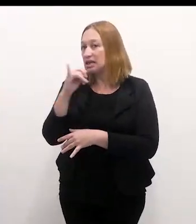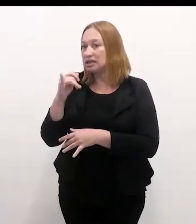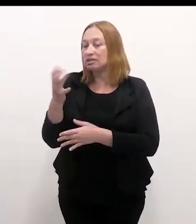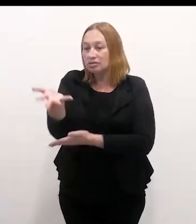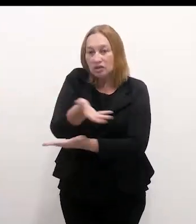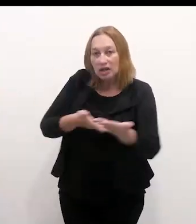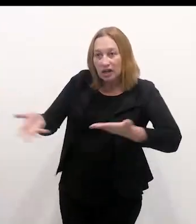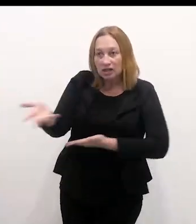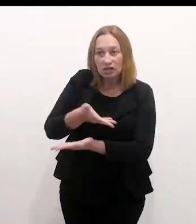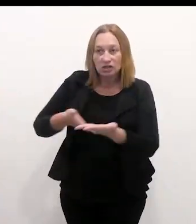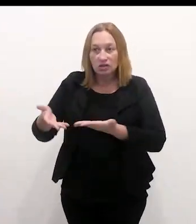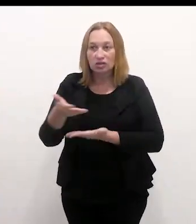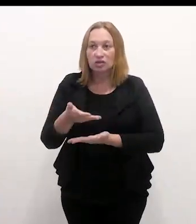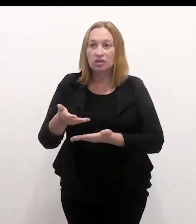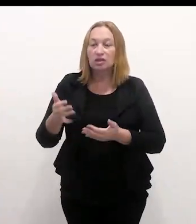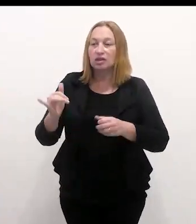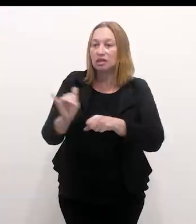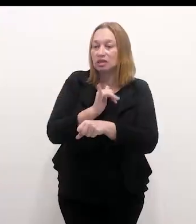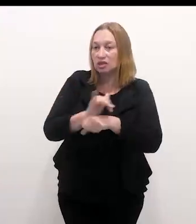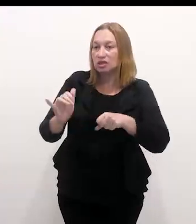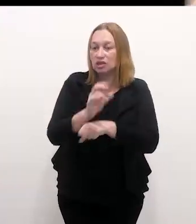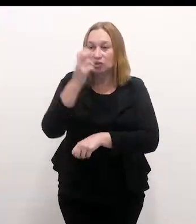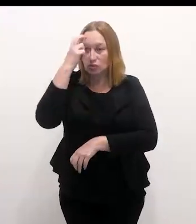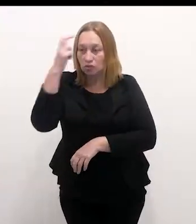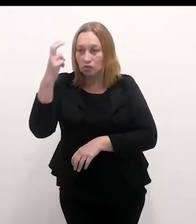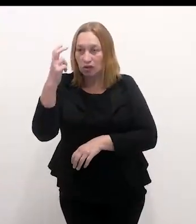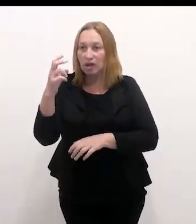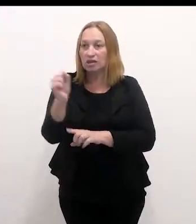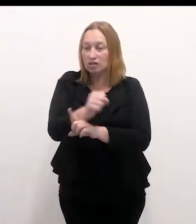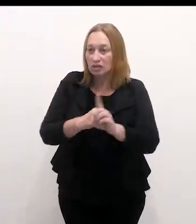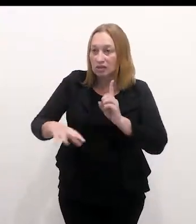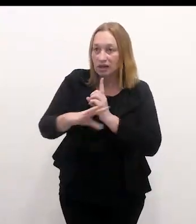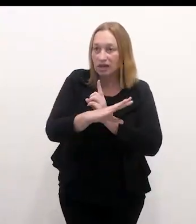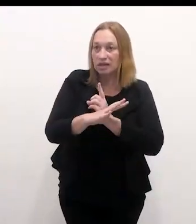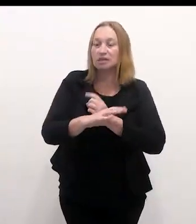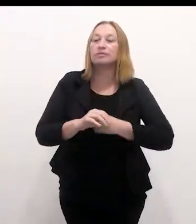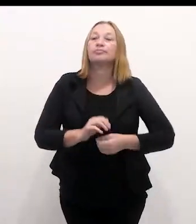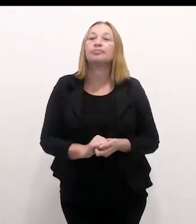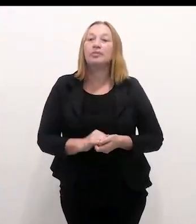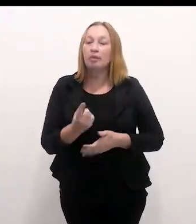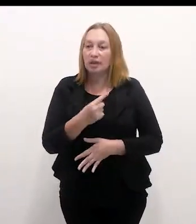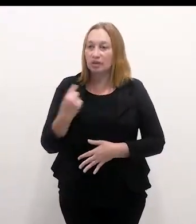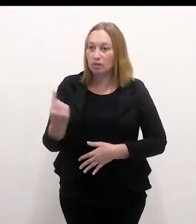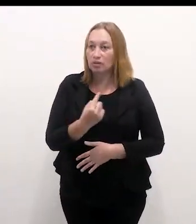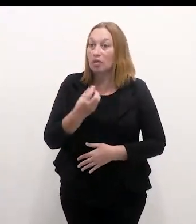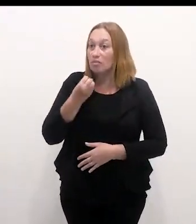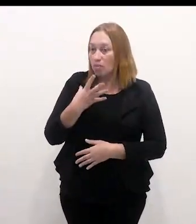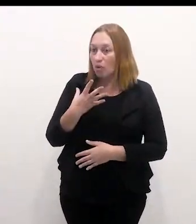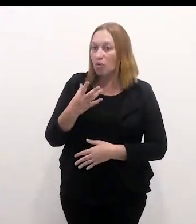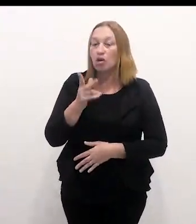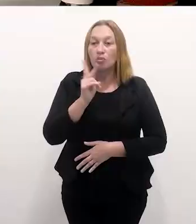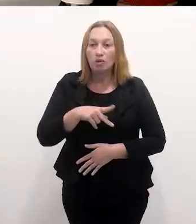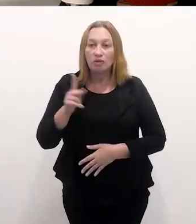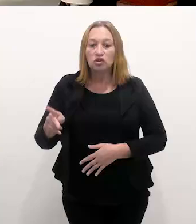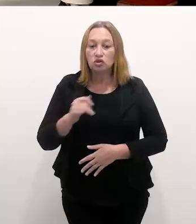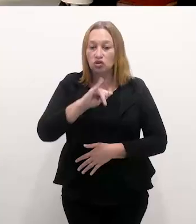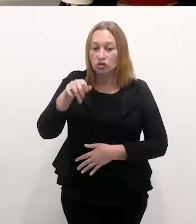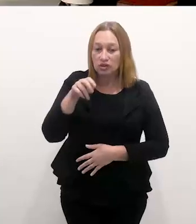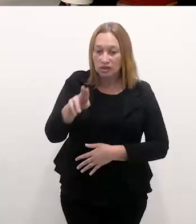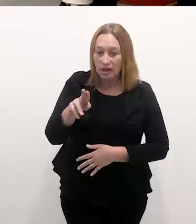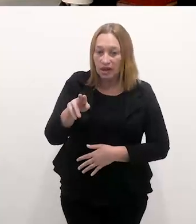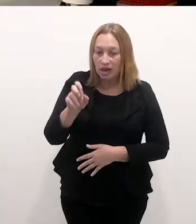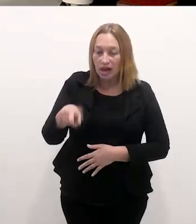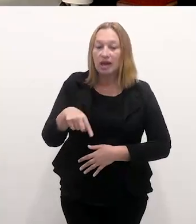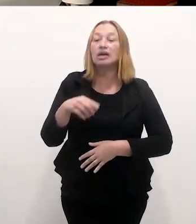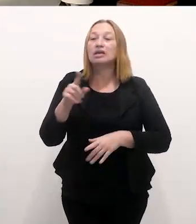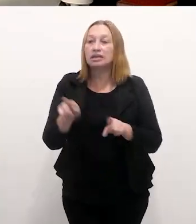e muito culturais, econômicas, sociais, muito importantes para nós. Bom, professor José Carlos